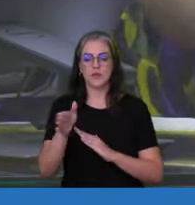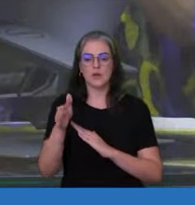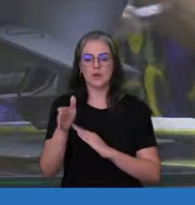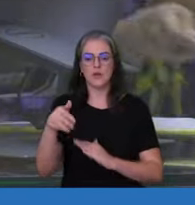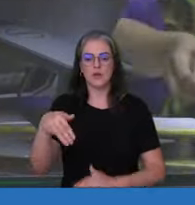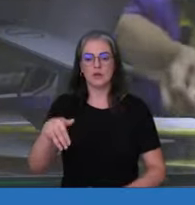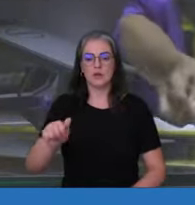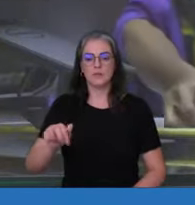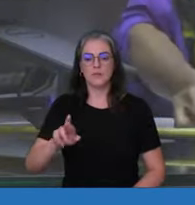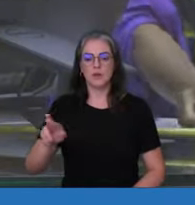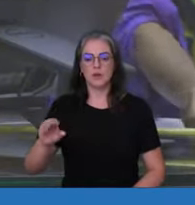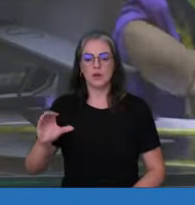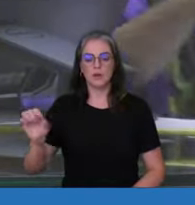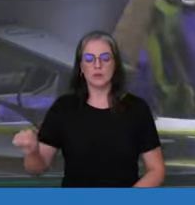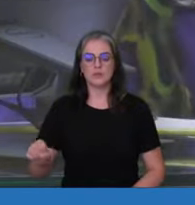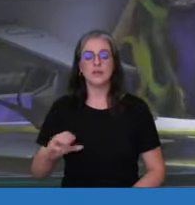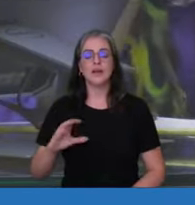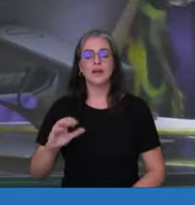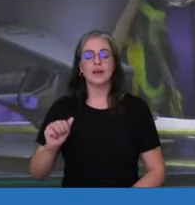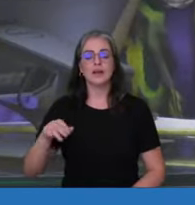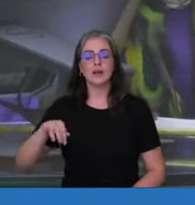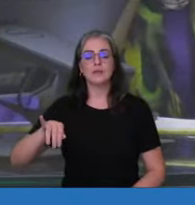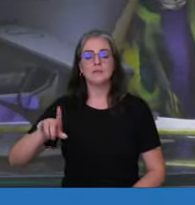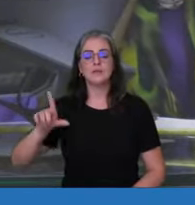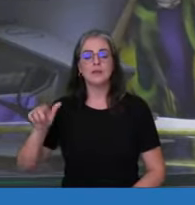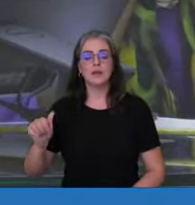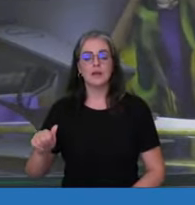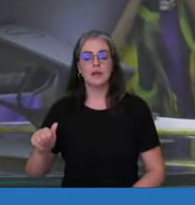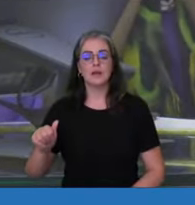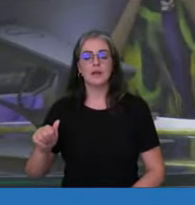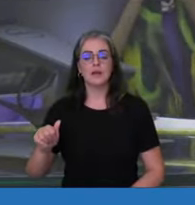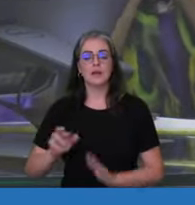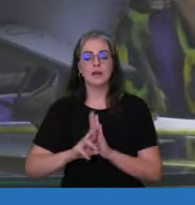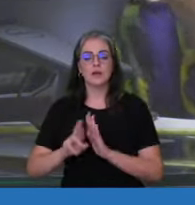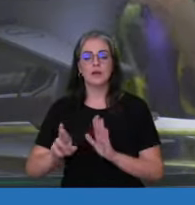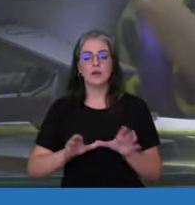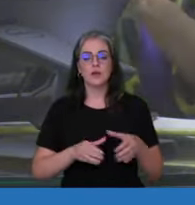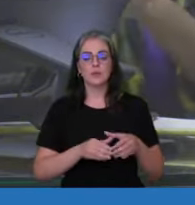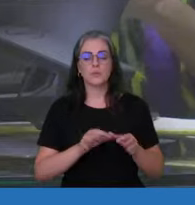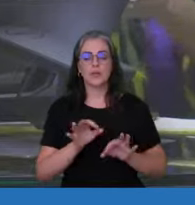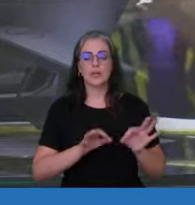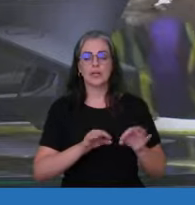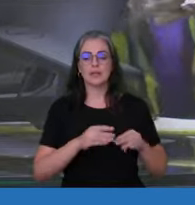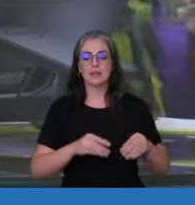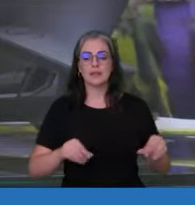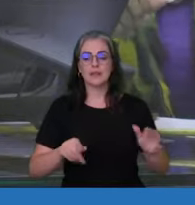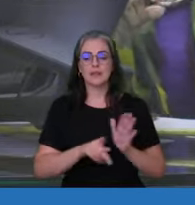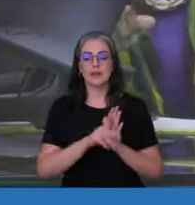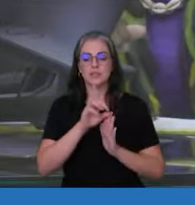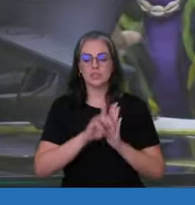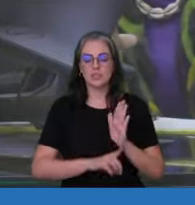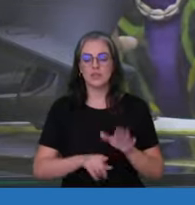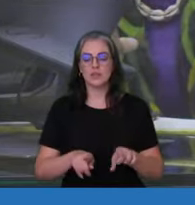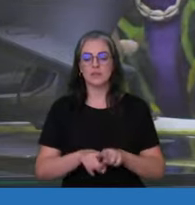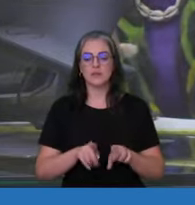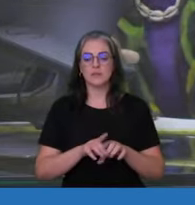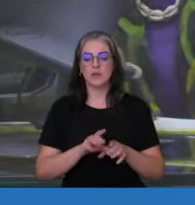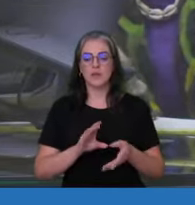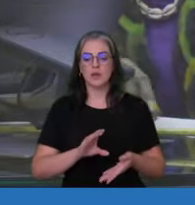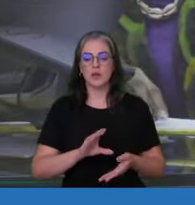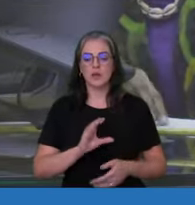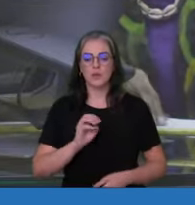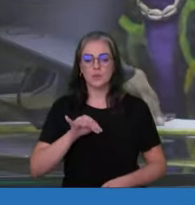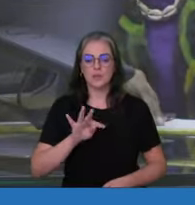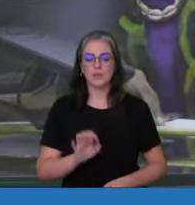Marrocos, Camila Gomes, representando a Organização Terra de Direitos e o Comitê de Justiça por Marielle